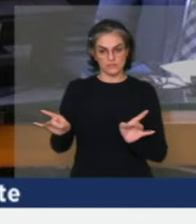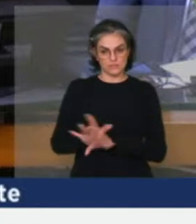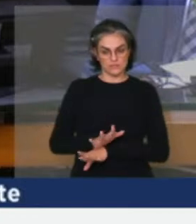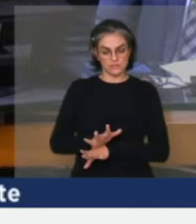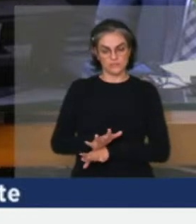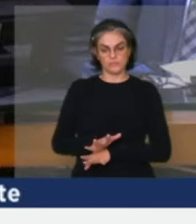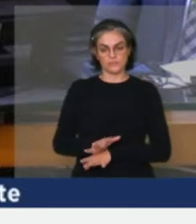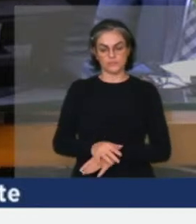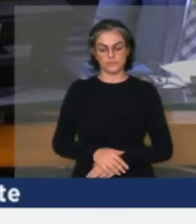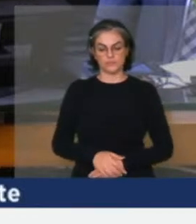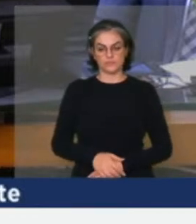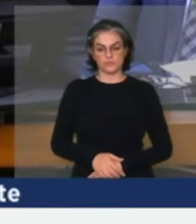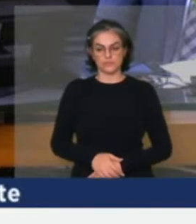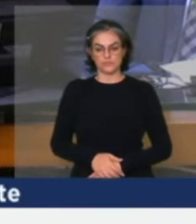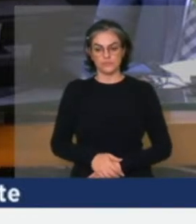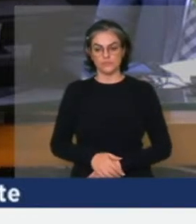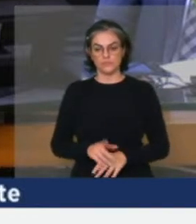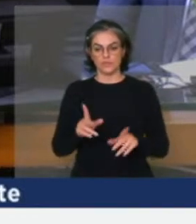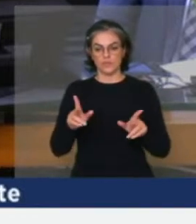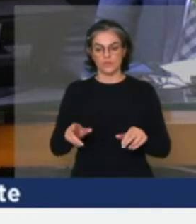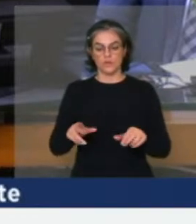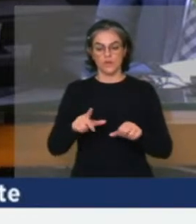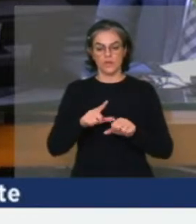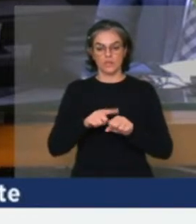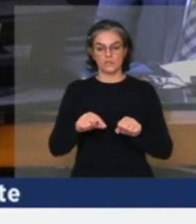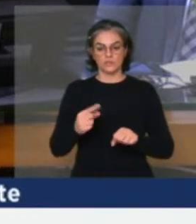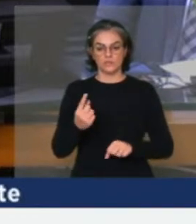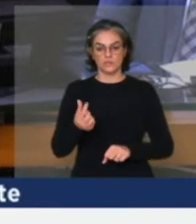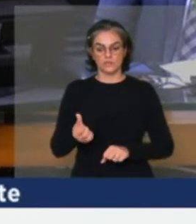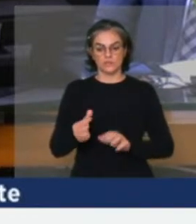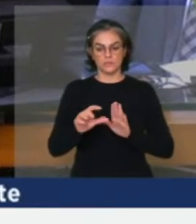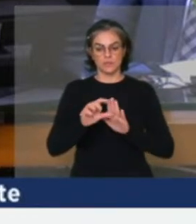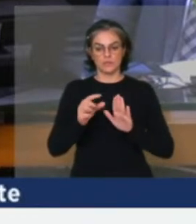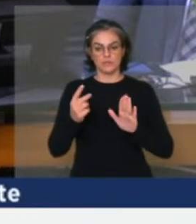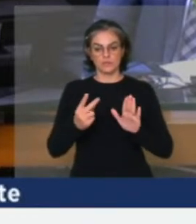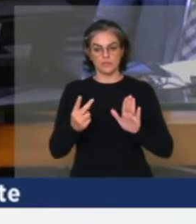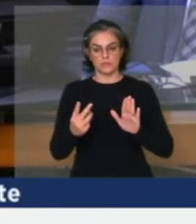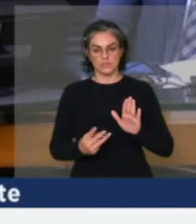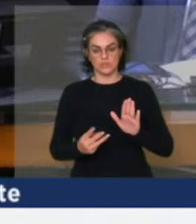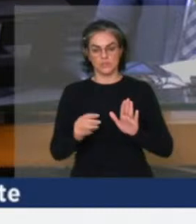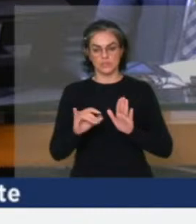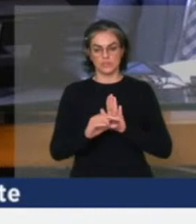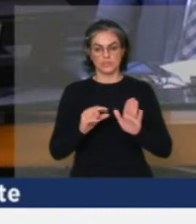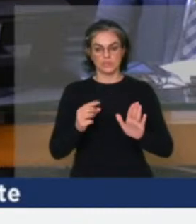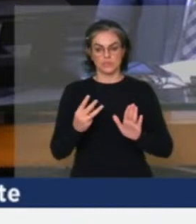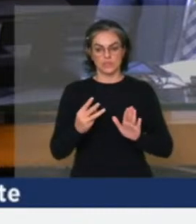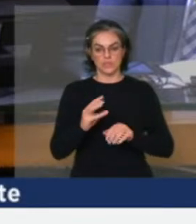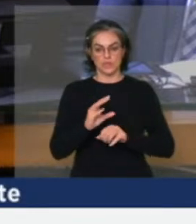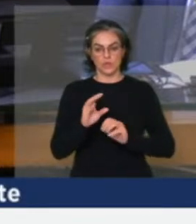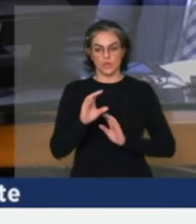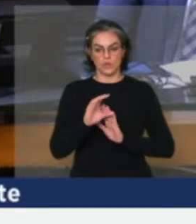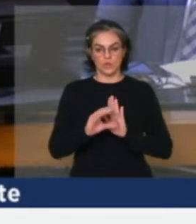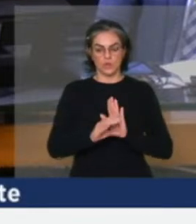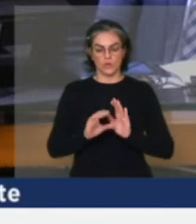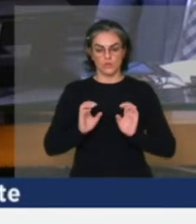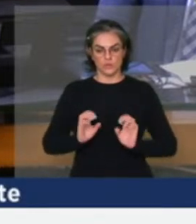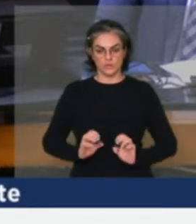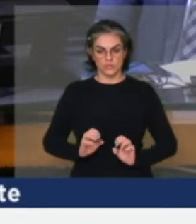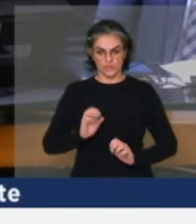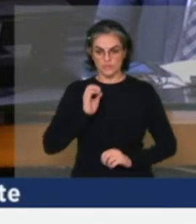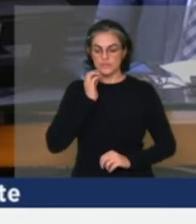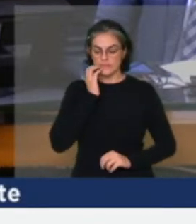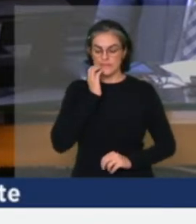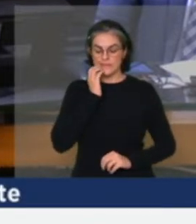nos exatos termos do artigo 16, parágrafos 2º e 3º, inciso 3 do Código de Ética e Decoro Parlamentar, a